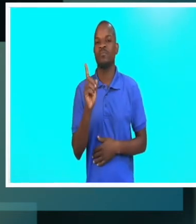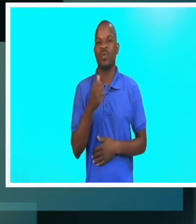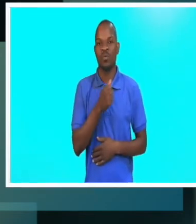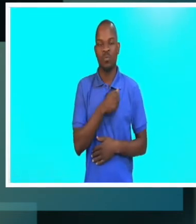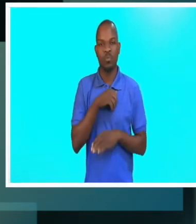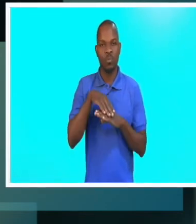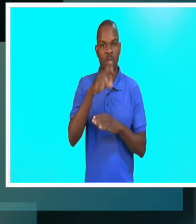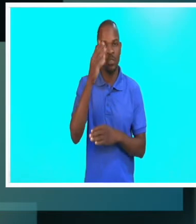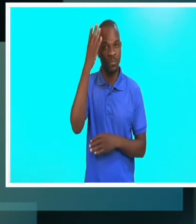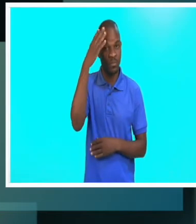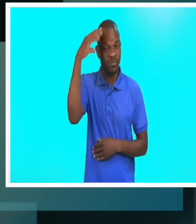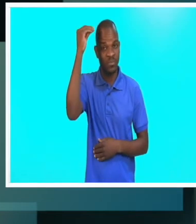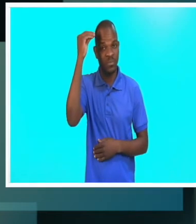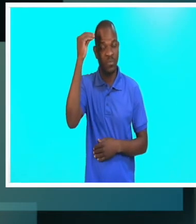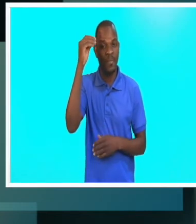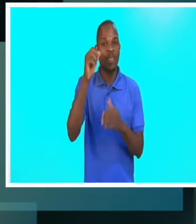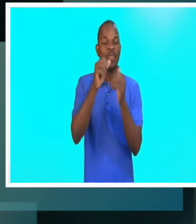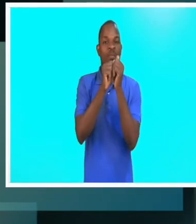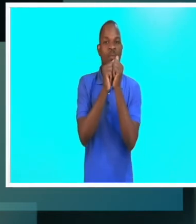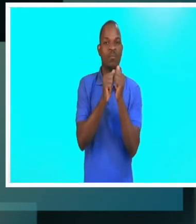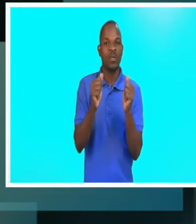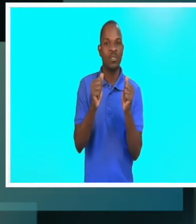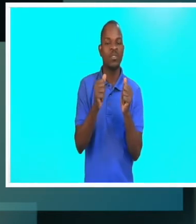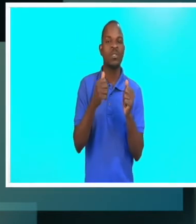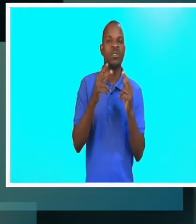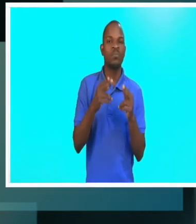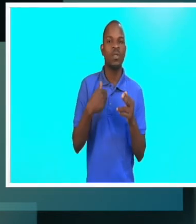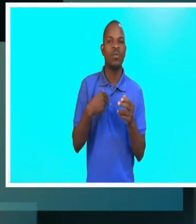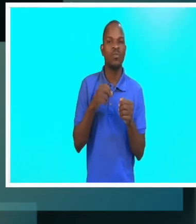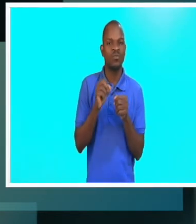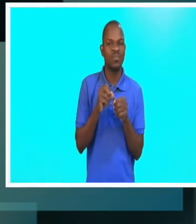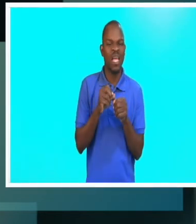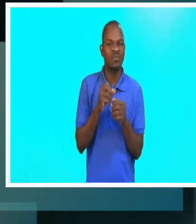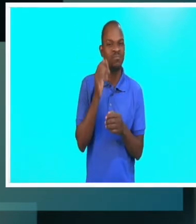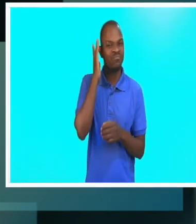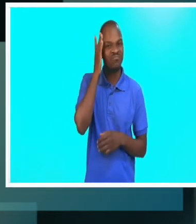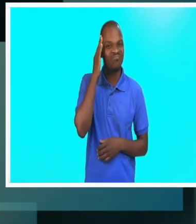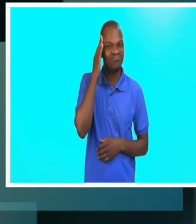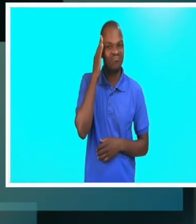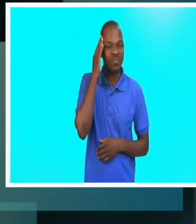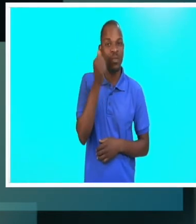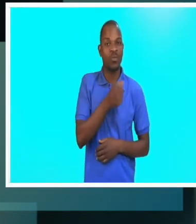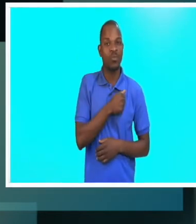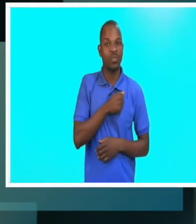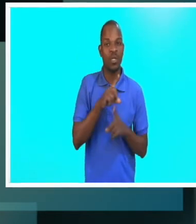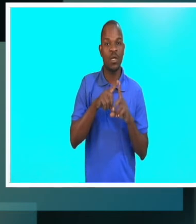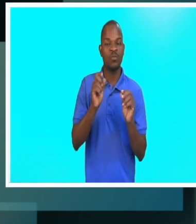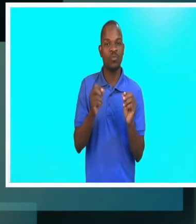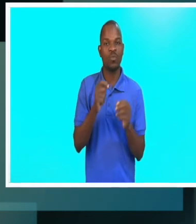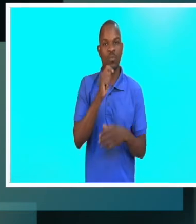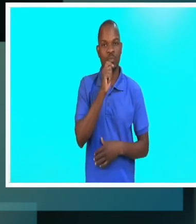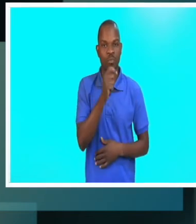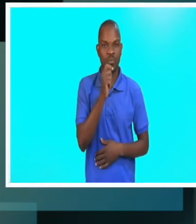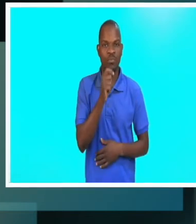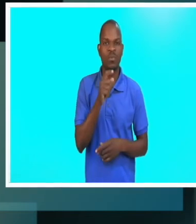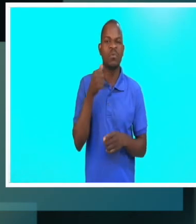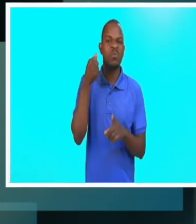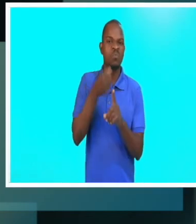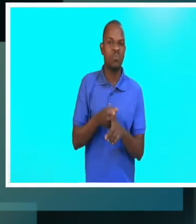era a psicologia. Mas, também, o que eu faço, acabei adquirindo uma paixão pelo jornalismo.